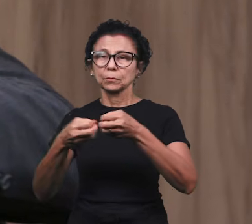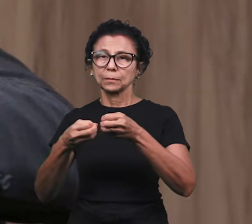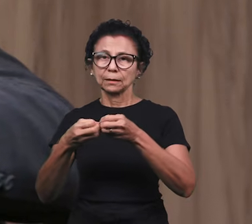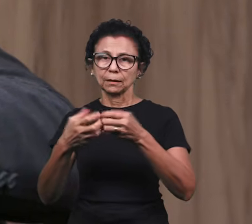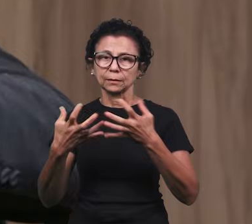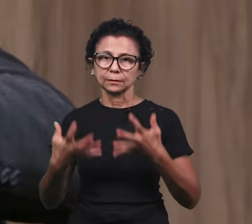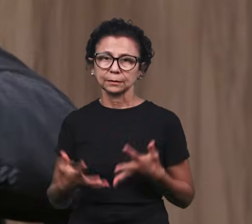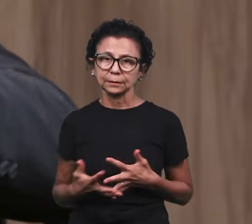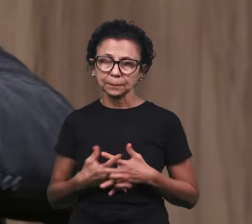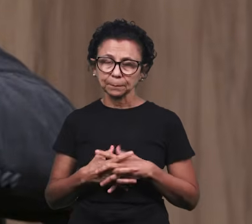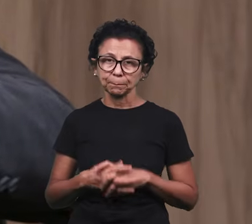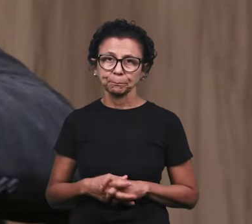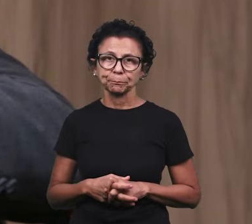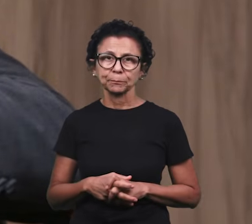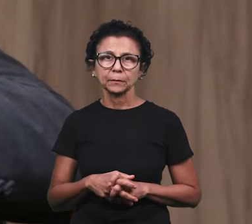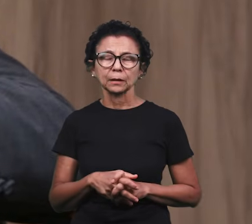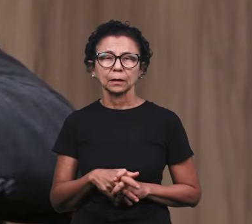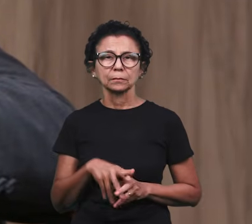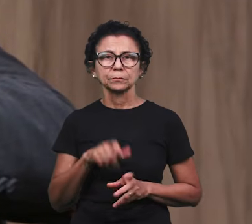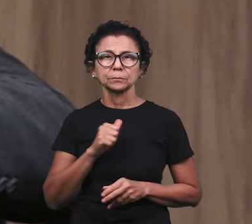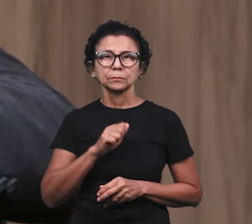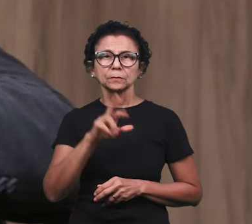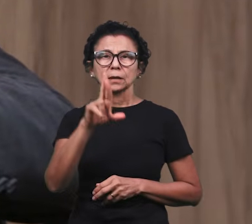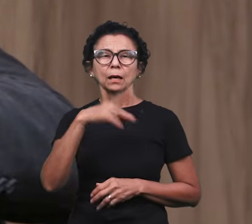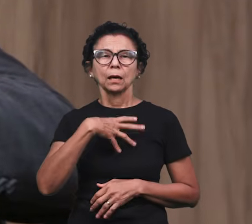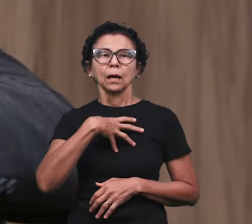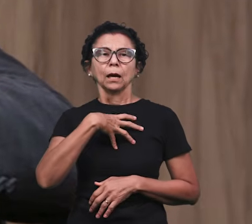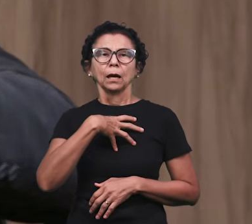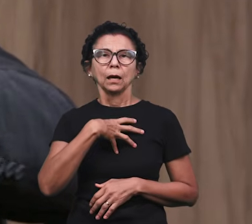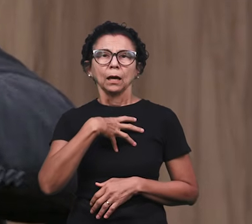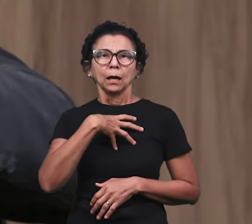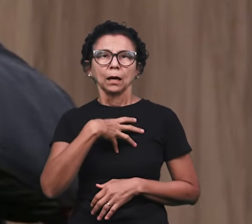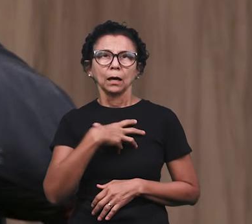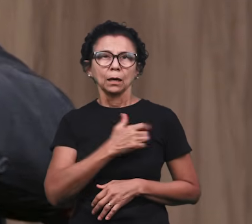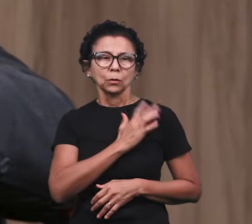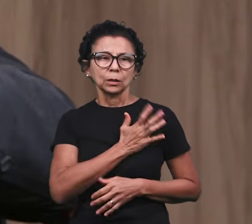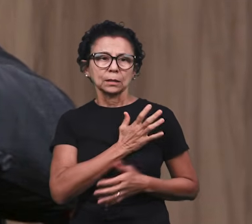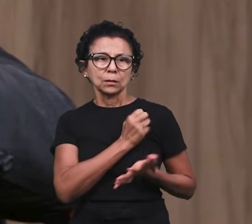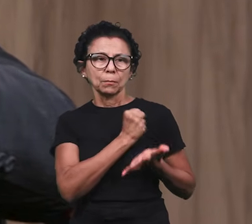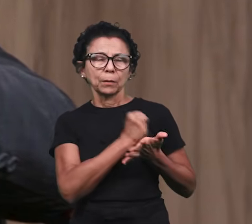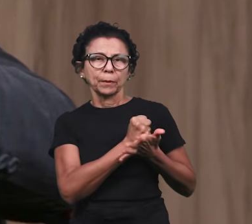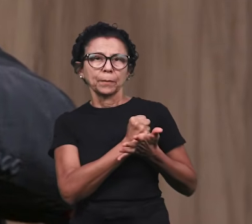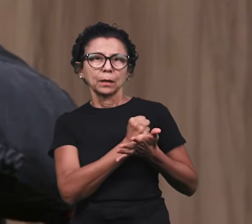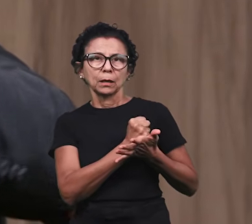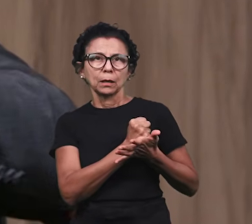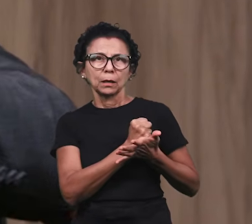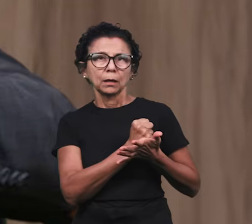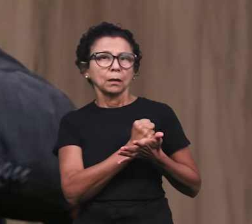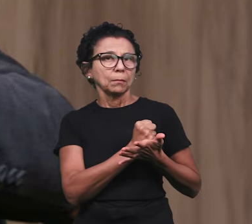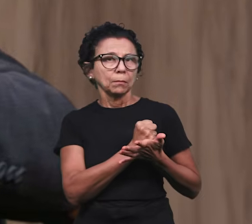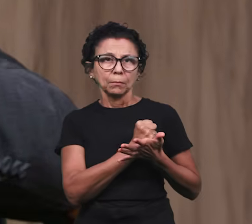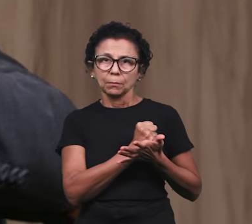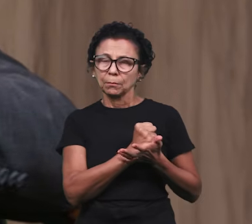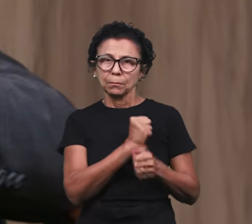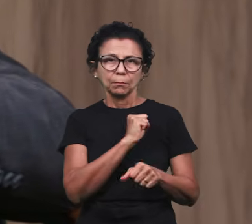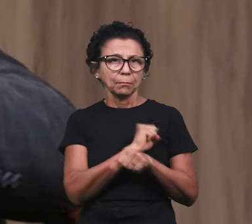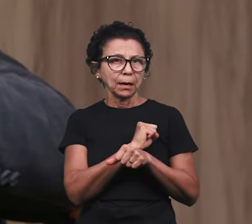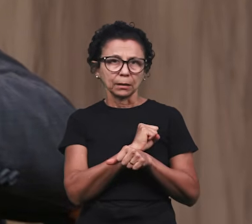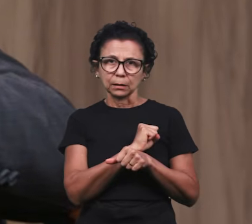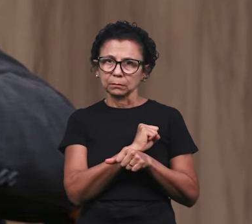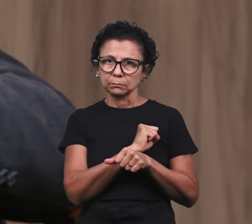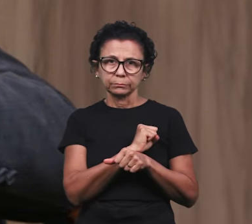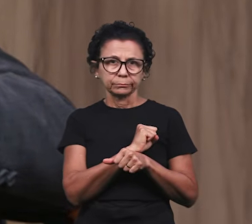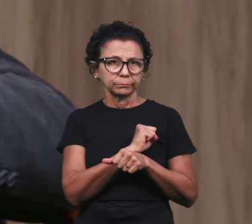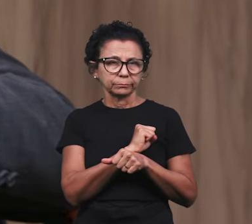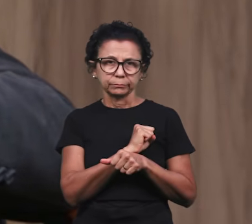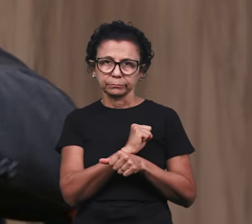nós falamos de parada cardiorrespiratória, nós estamos falando de paralisação, né, de funções extremamente